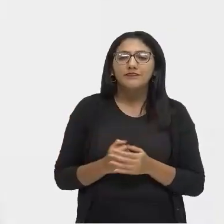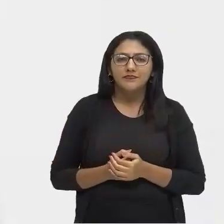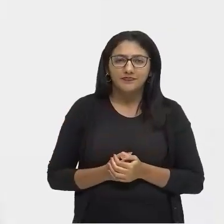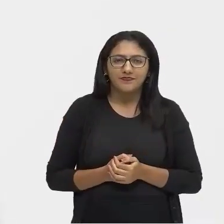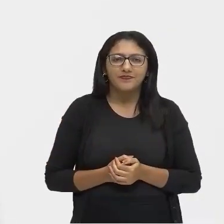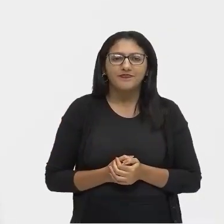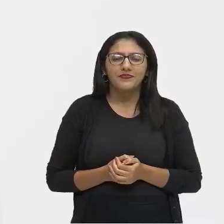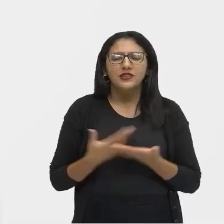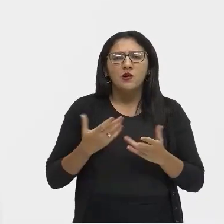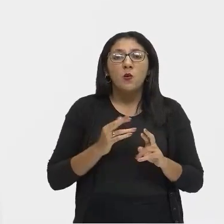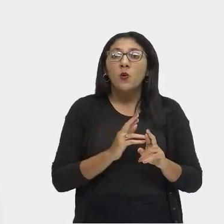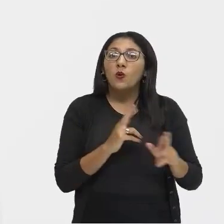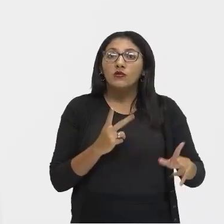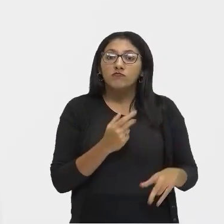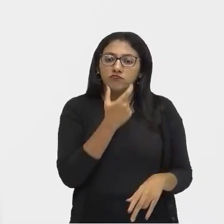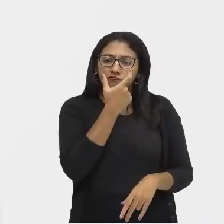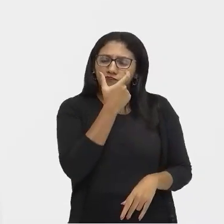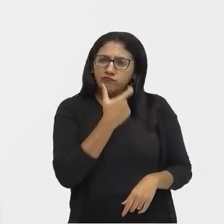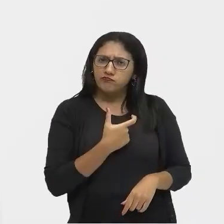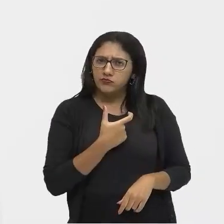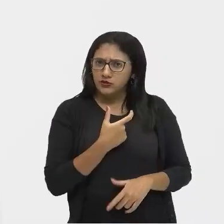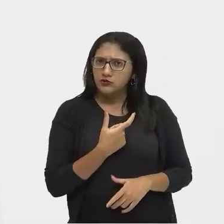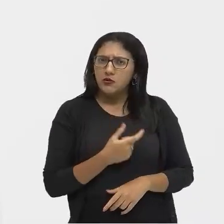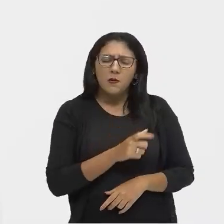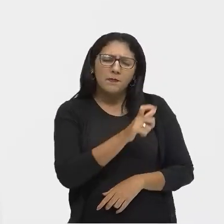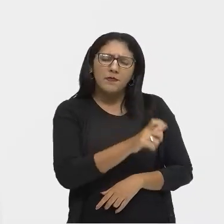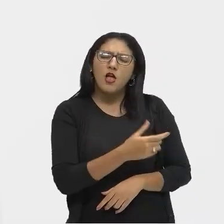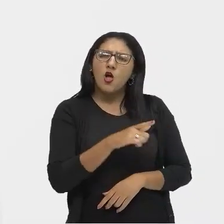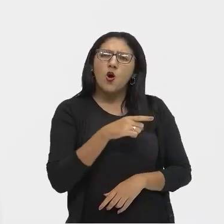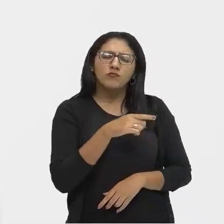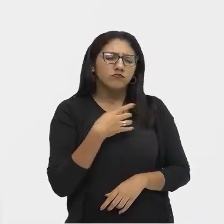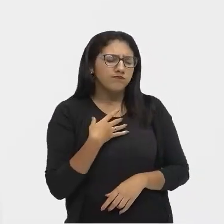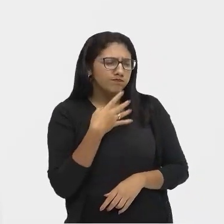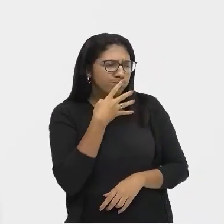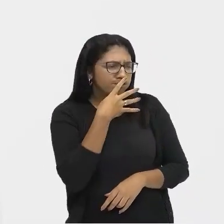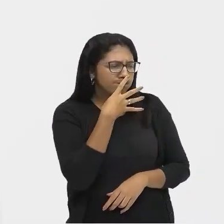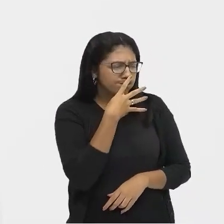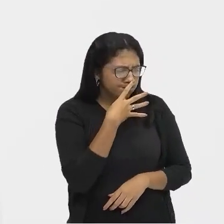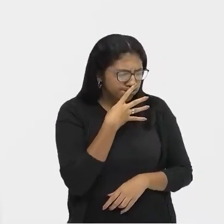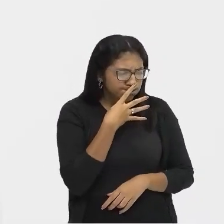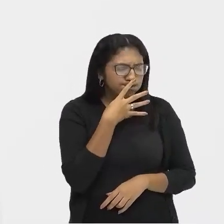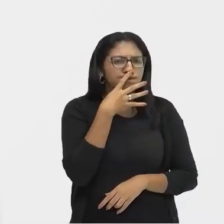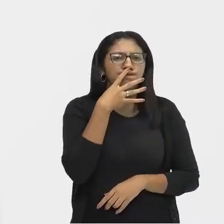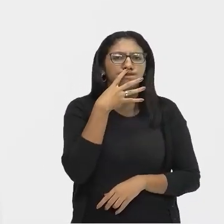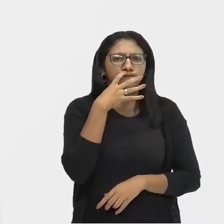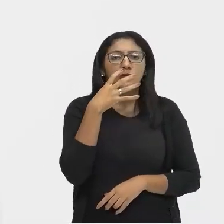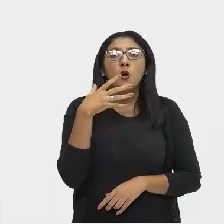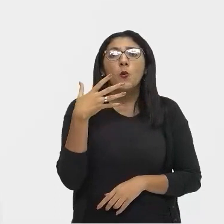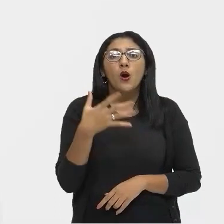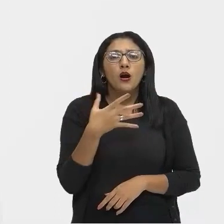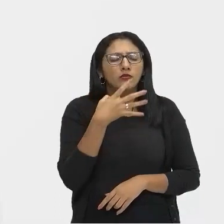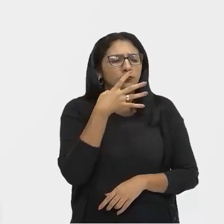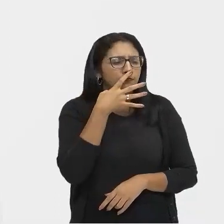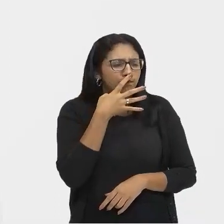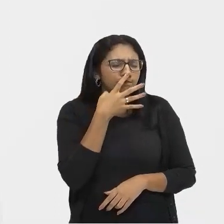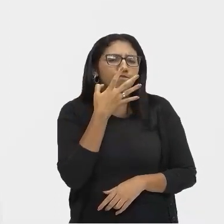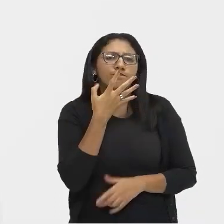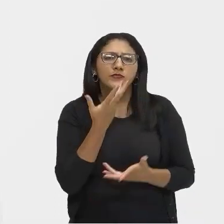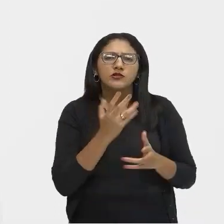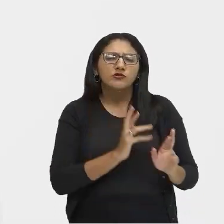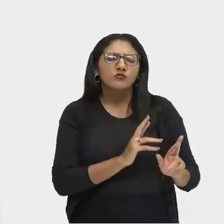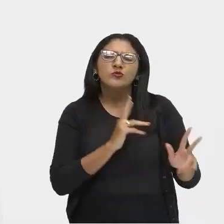aí, qual a diferença entre você e a pessoa que você admira? Qual a diferença entre a